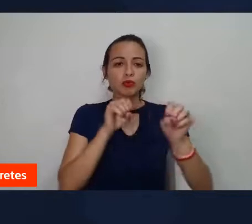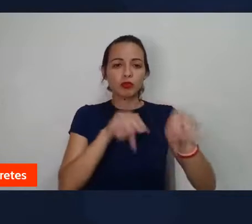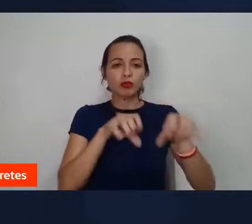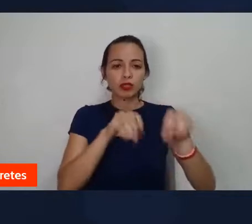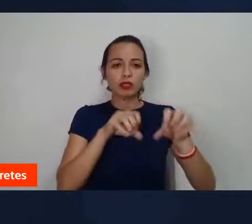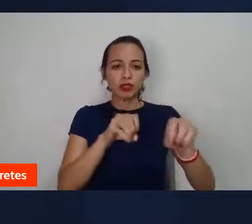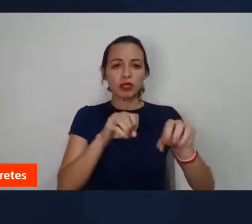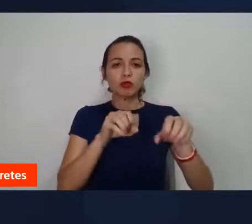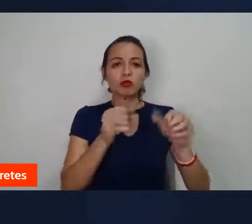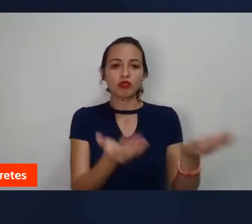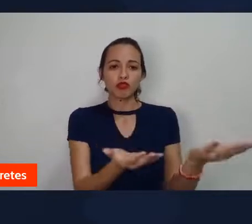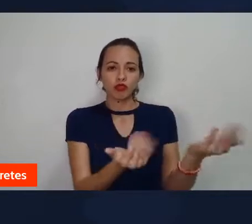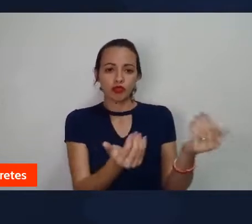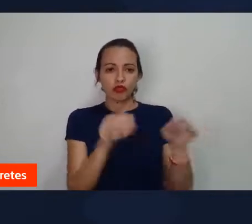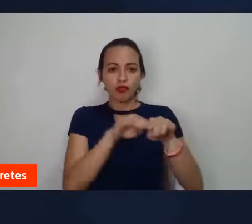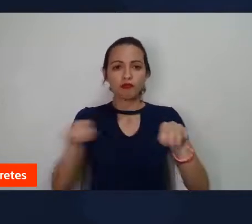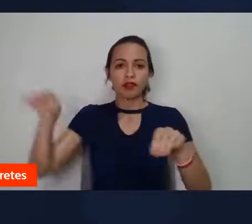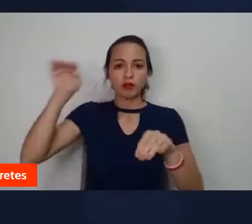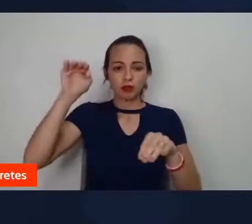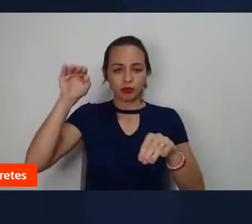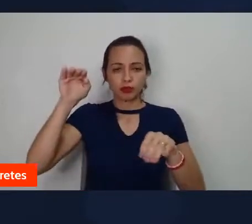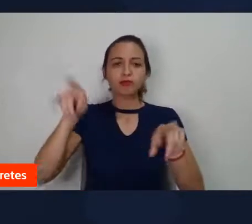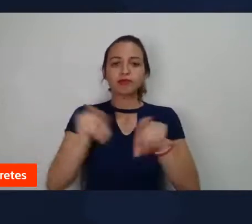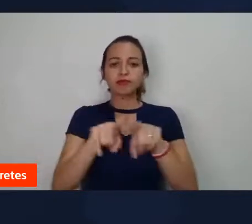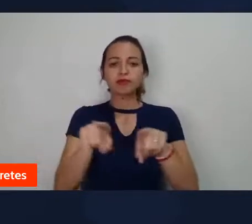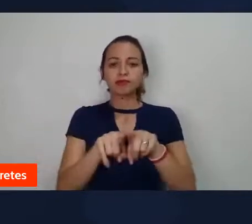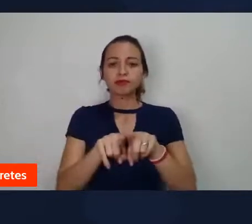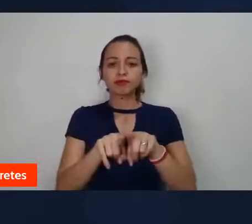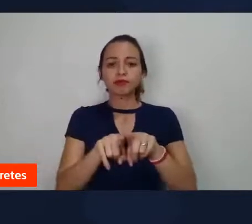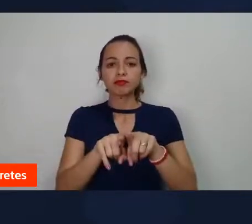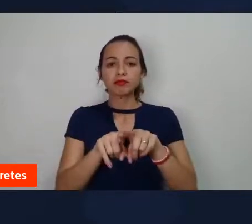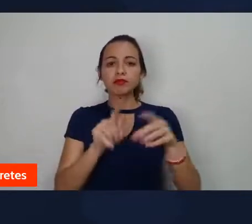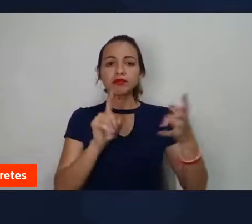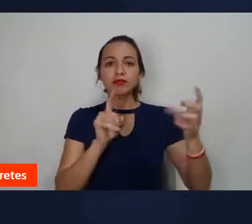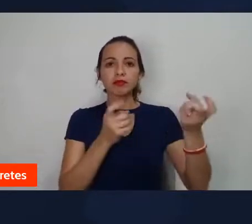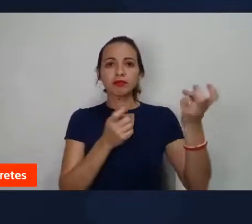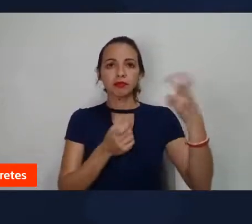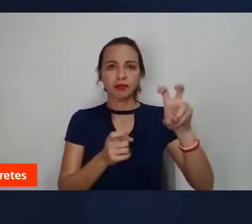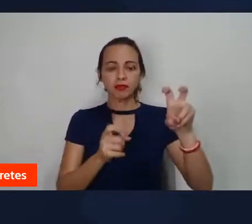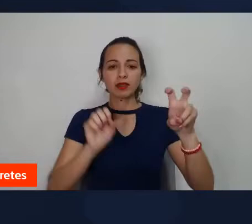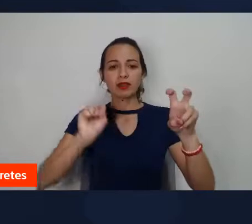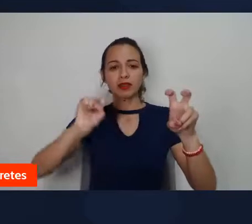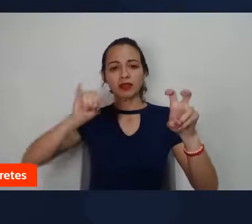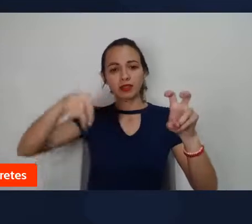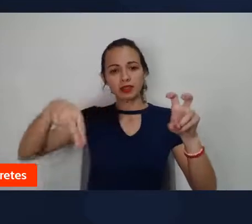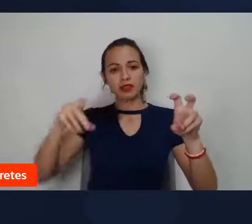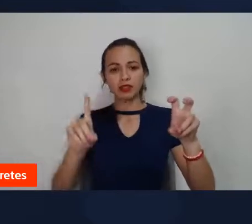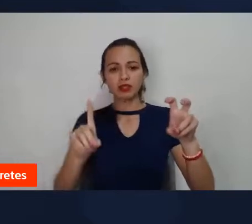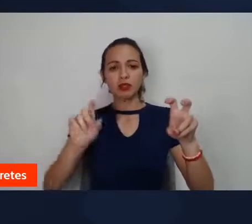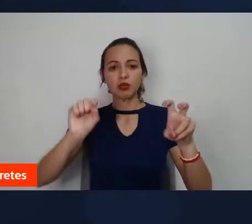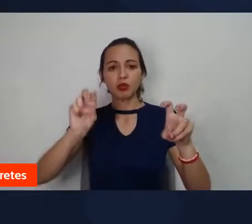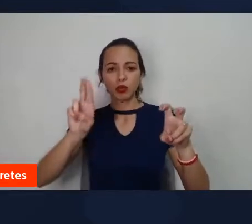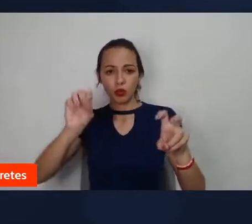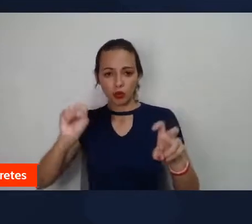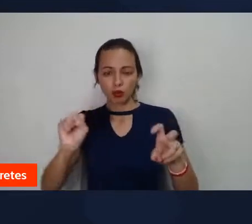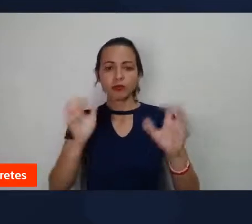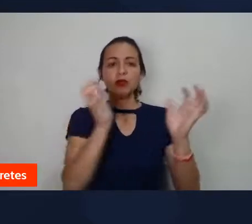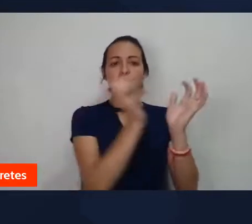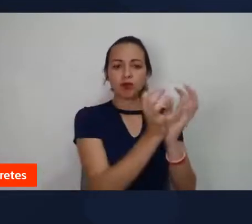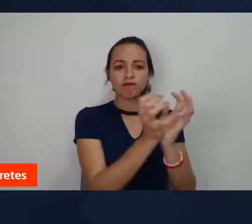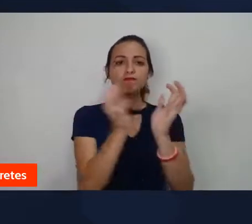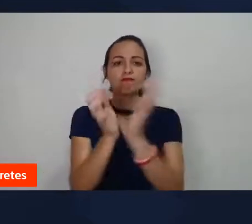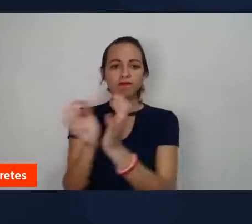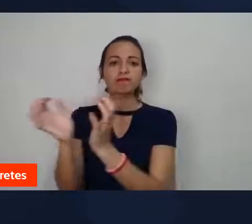e Adultos, o NEP, NUGEPS, o SIDIUPES, a universidade e a